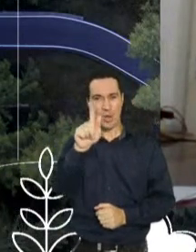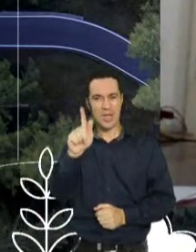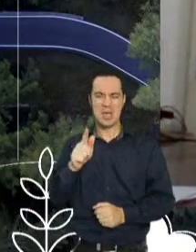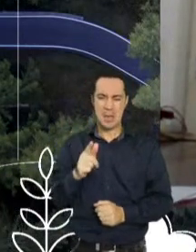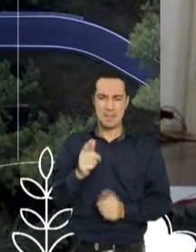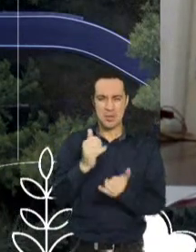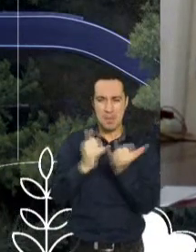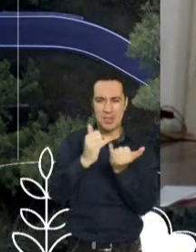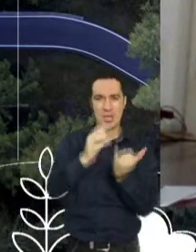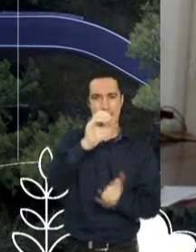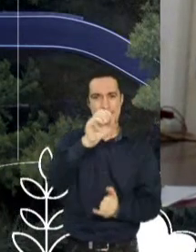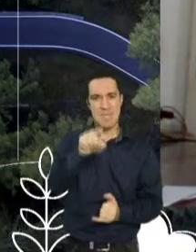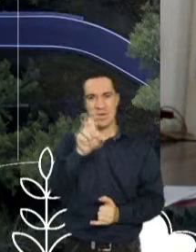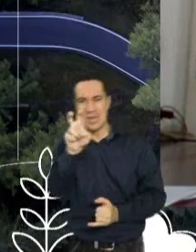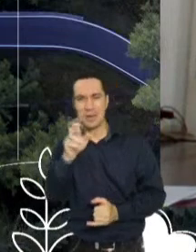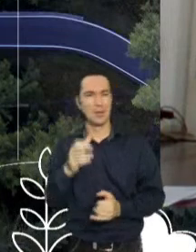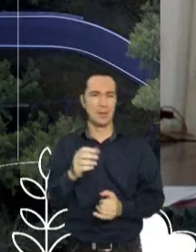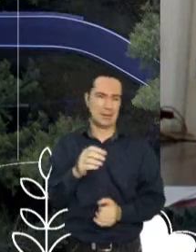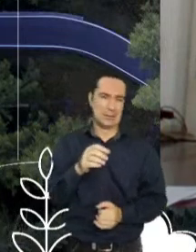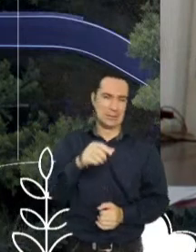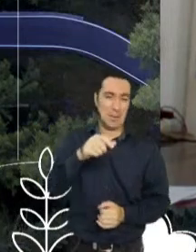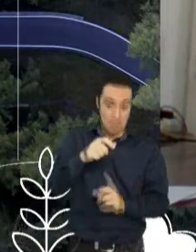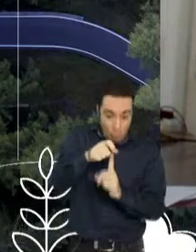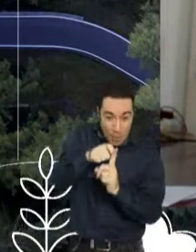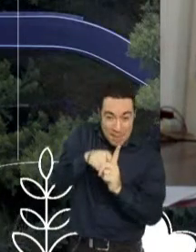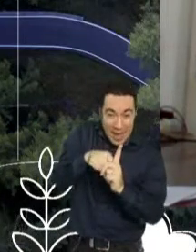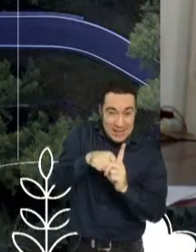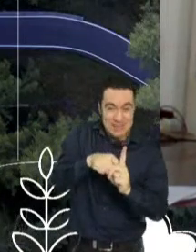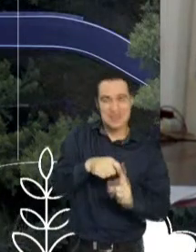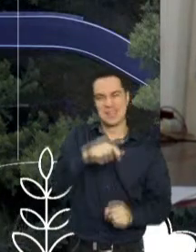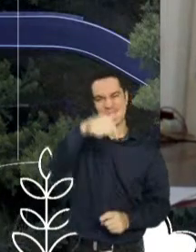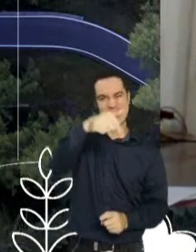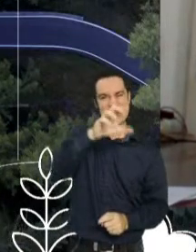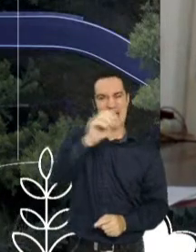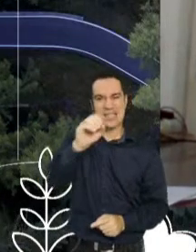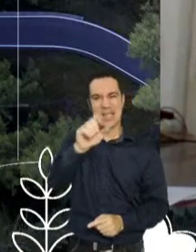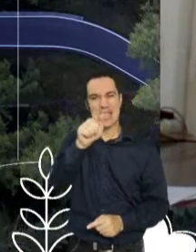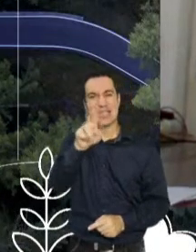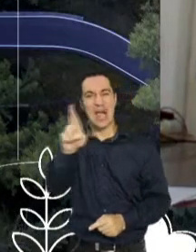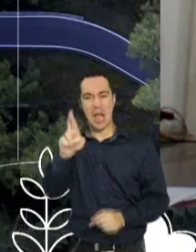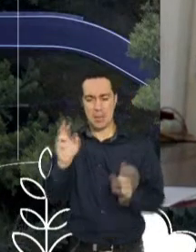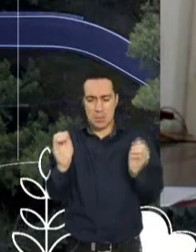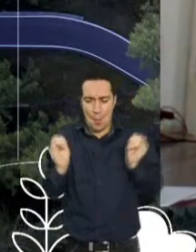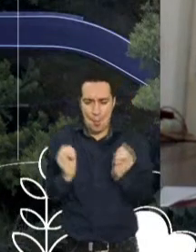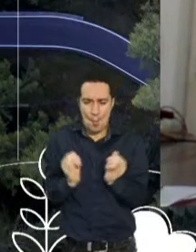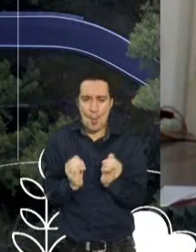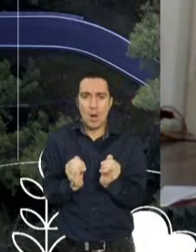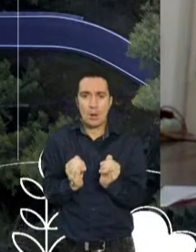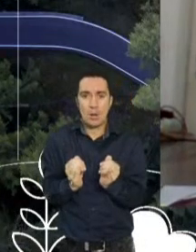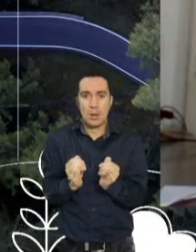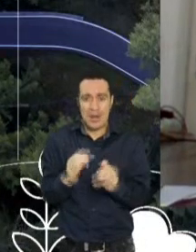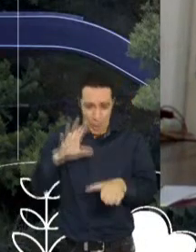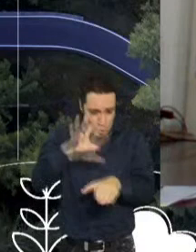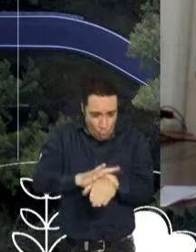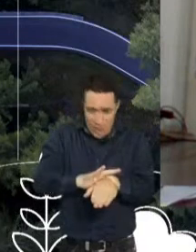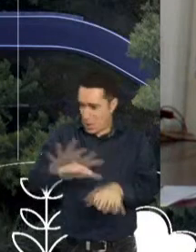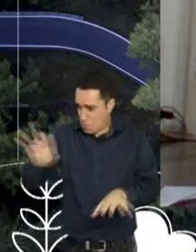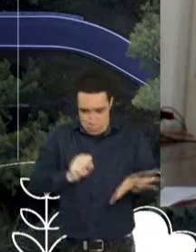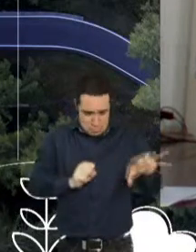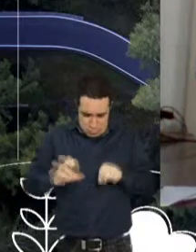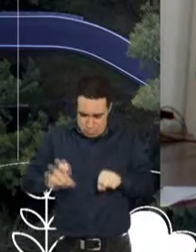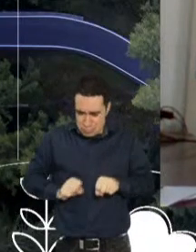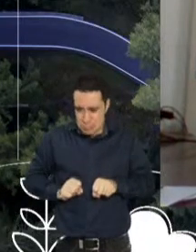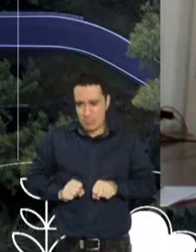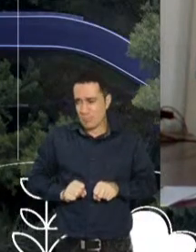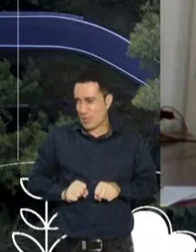quilo a 700 gramas por mês. Né? Ou seja, você vai reduzir o risco de doença metabólica, de